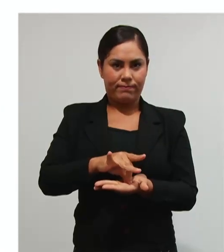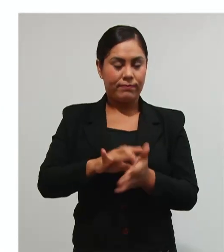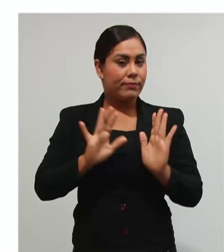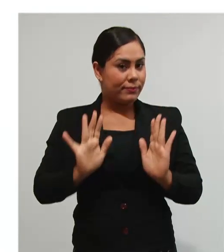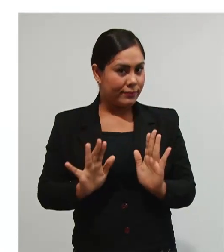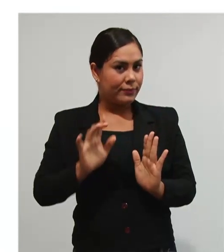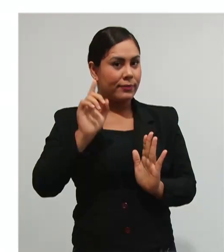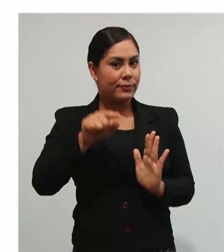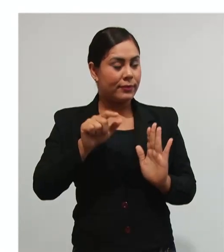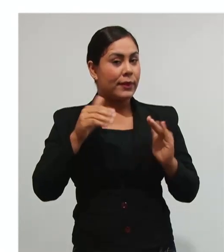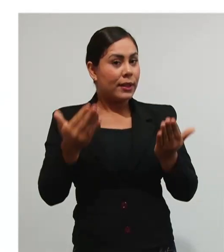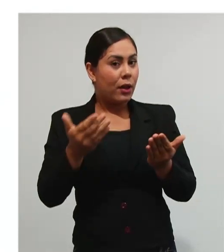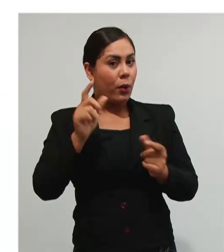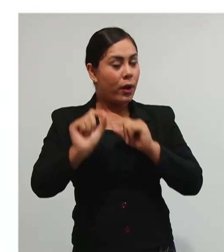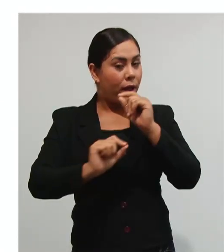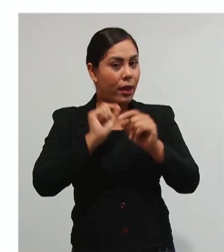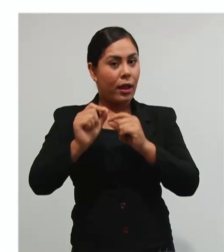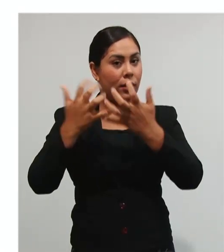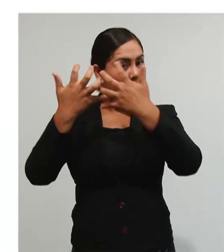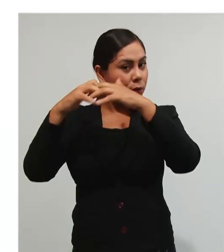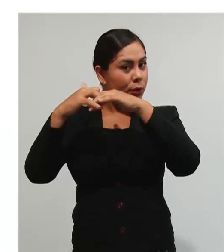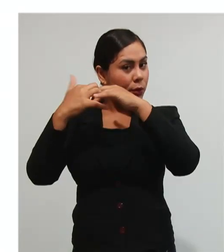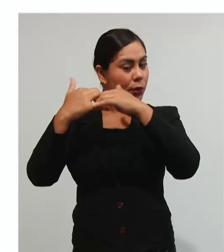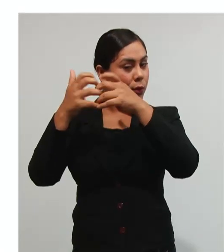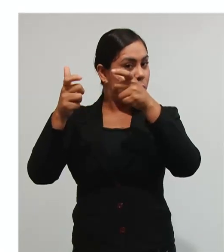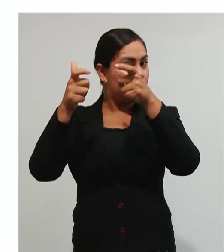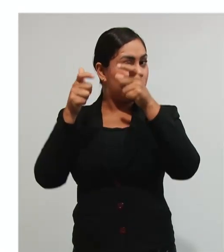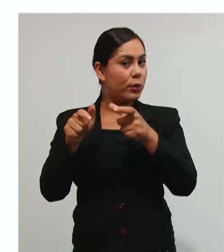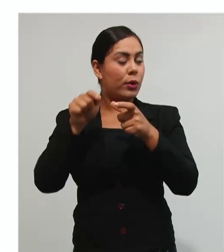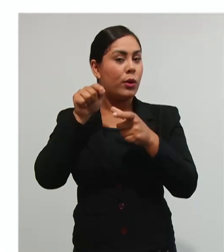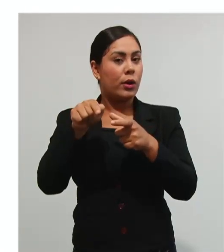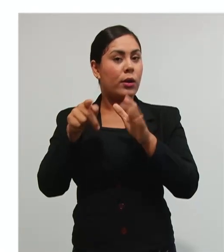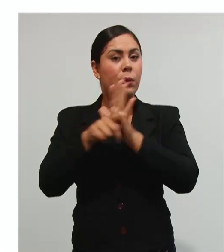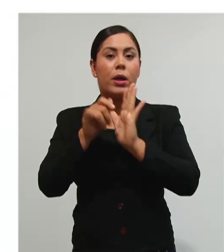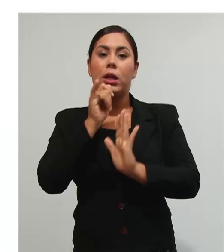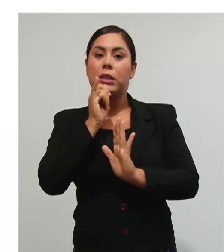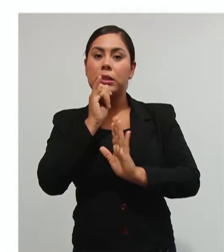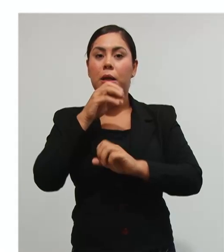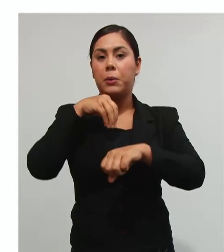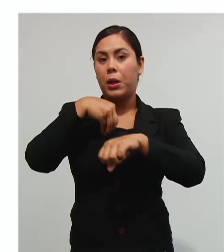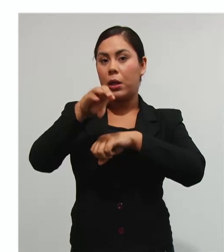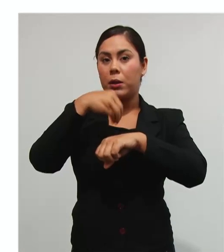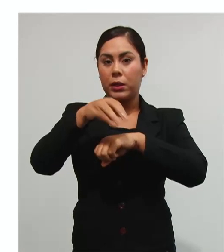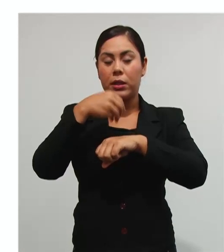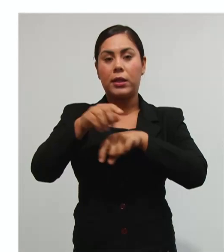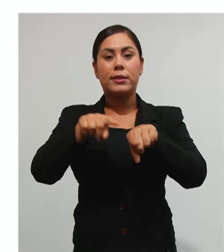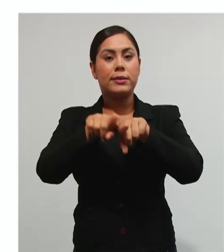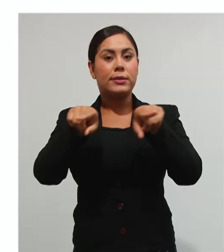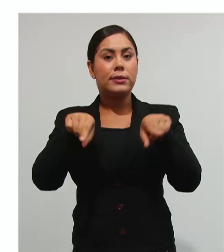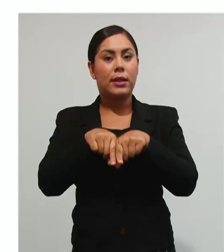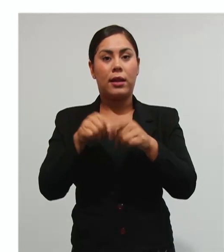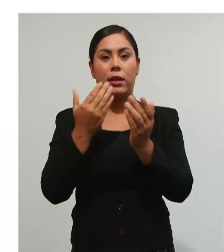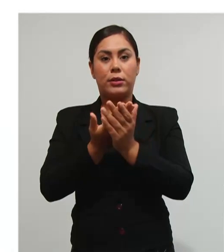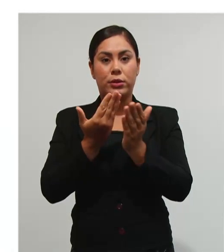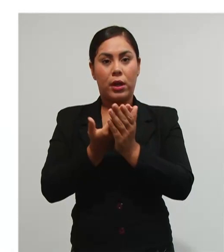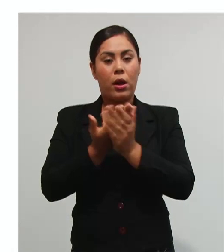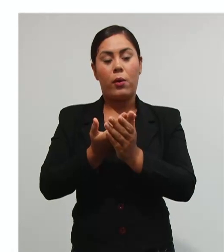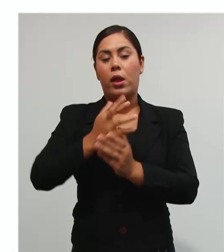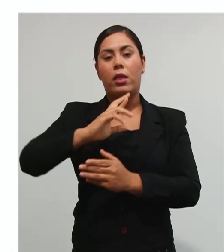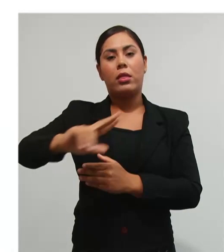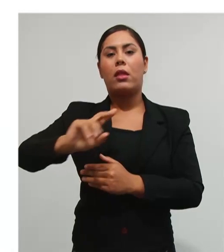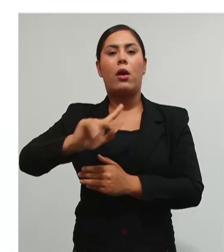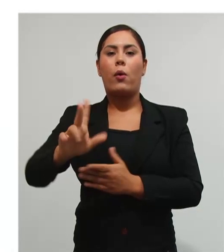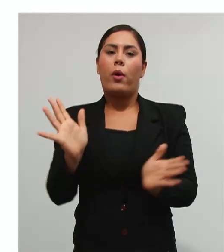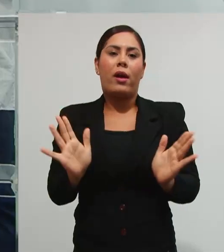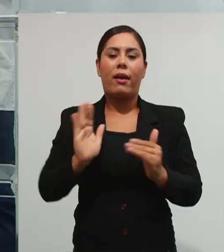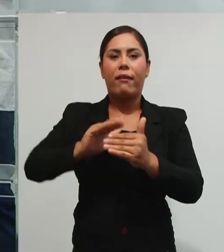Então, nessa situação da cognição situada, os exemplos na sala de aula não podem ser exemplos